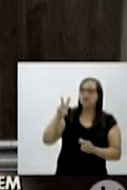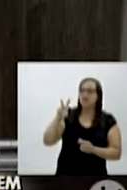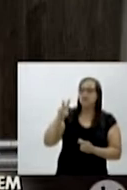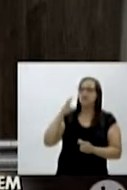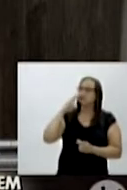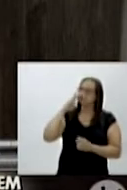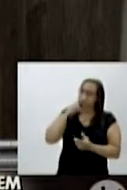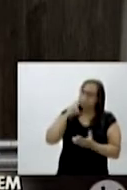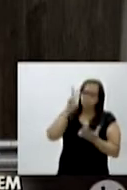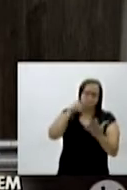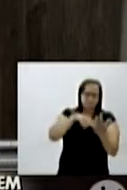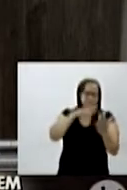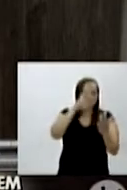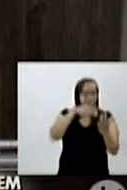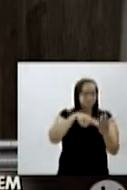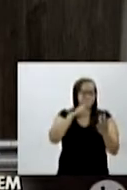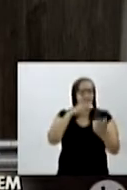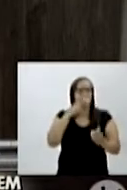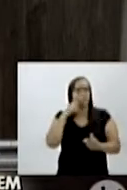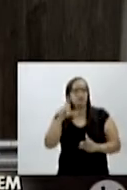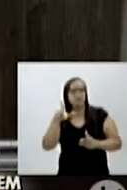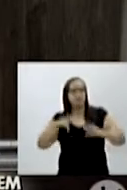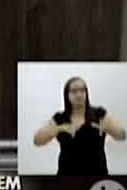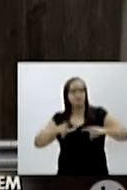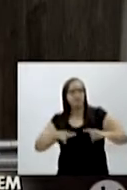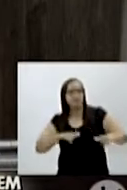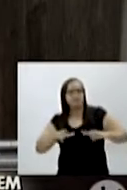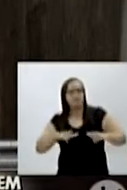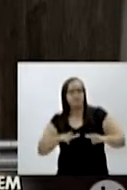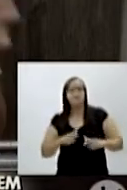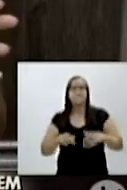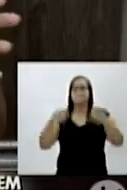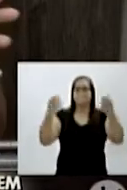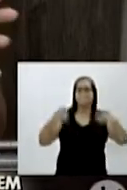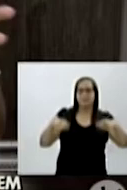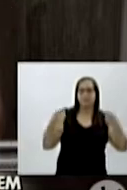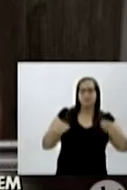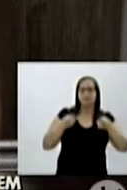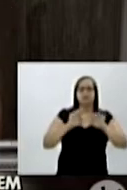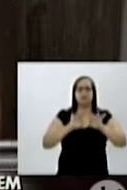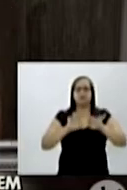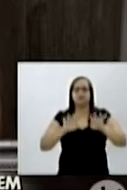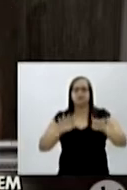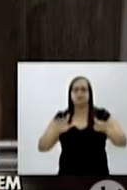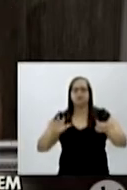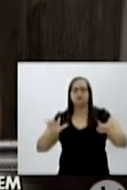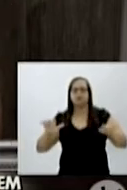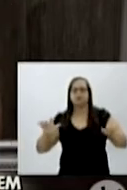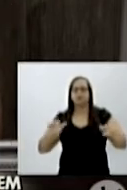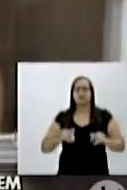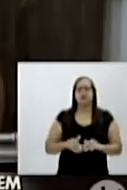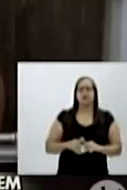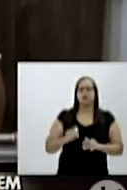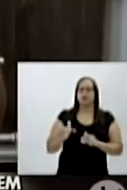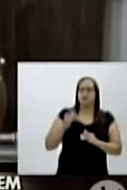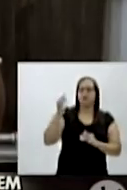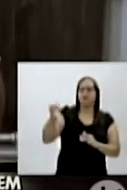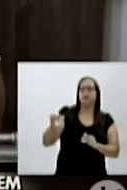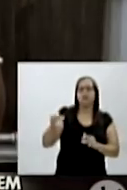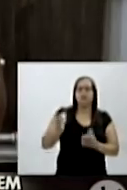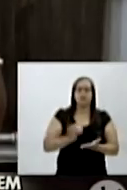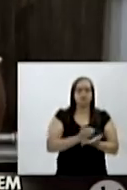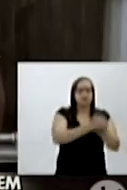analisaram ela e viram como eu poderia estar trabalhando com ela. Ela precisava do braile, mas ela era capaz de muitas coisas ainda. E eu fui